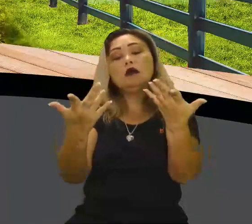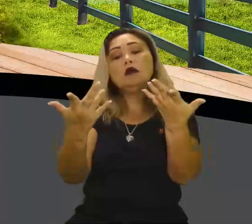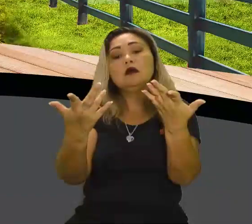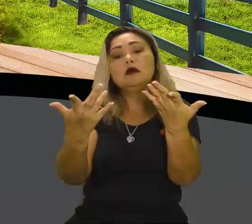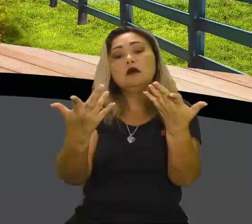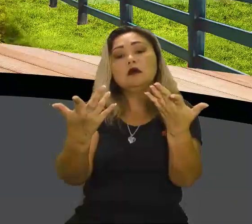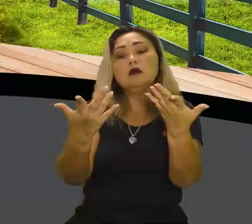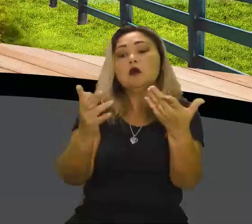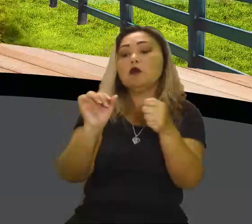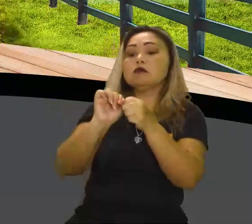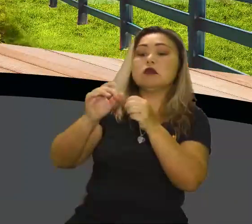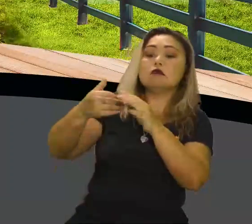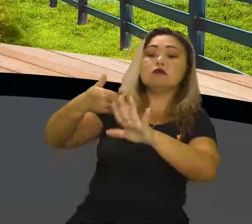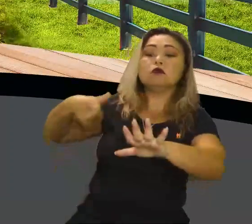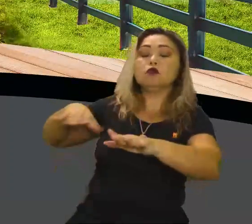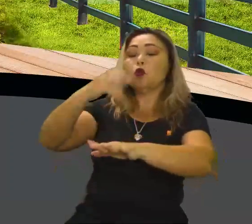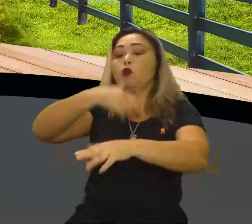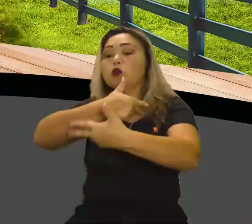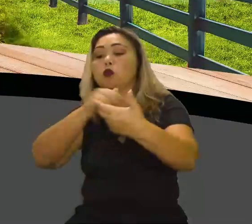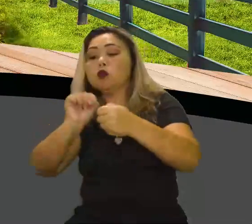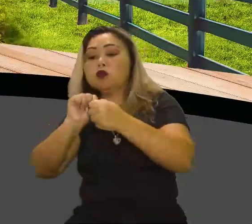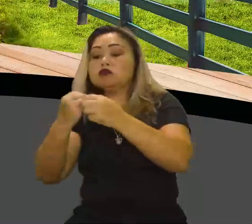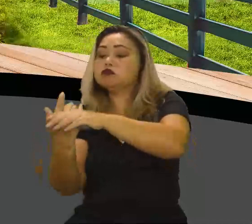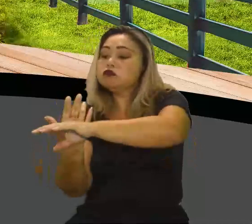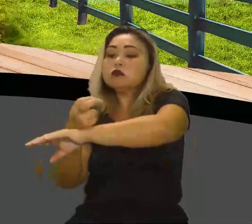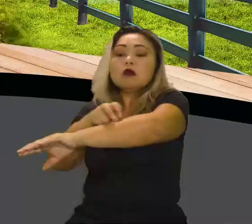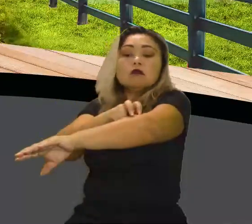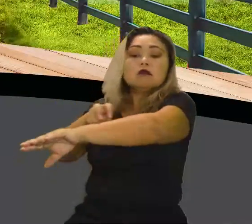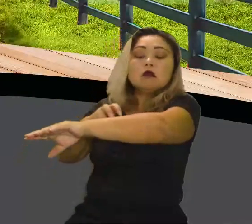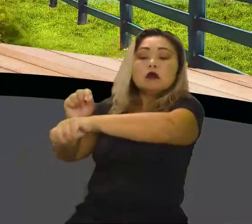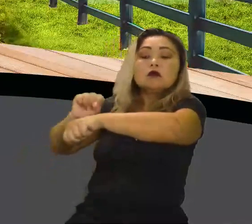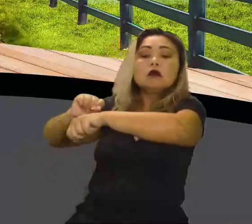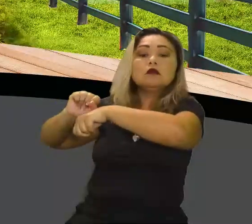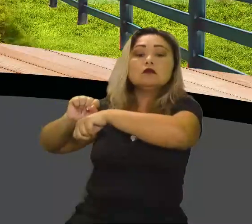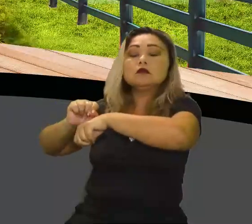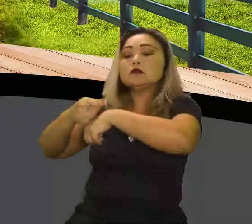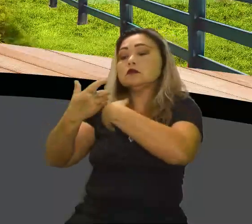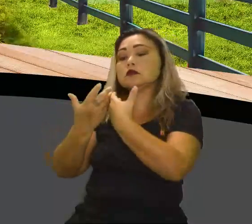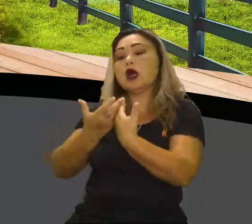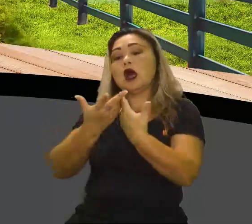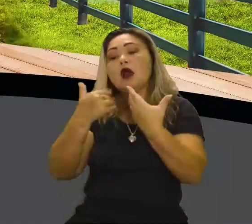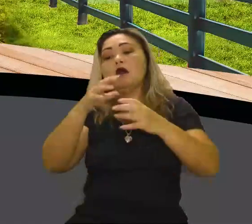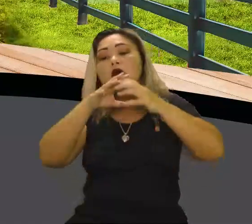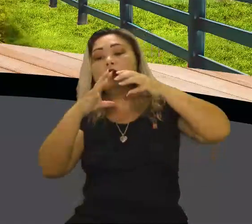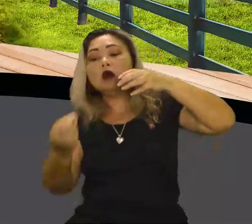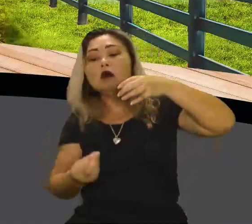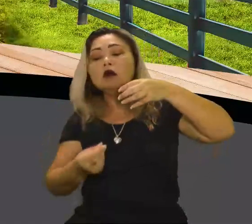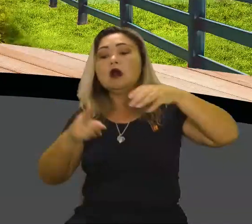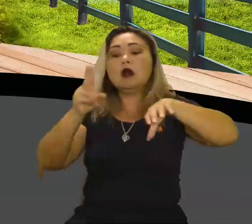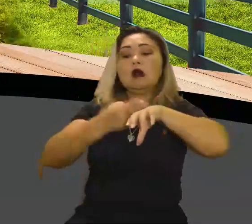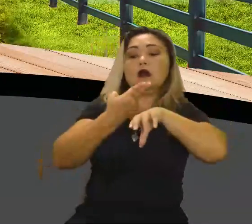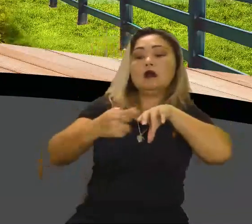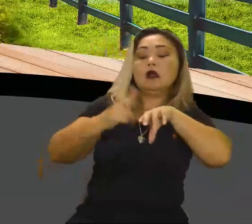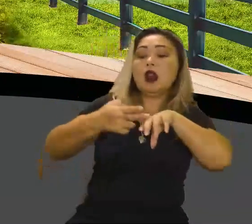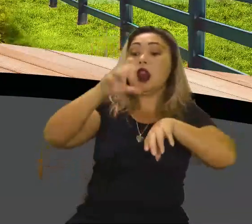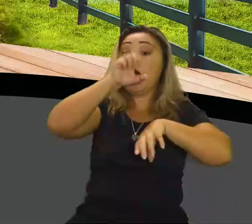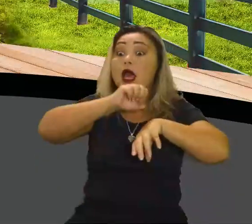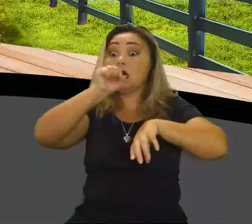da horticultura, da fruticultura, vê que tem uma fruticultura, ele planta cacau, ele planta laranja,